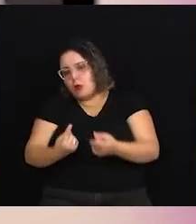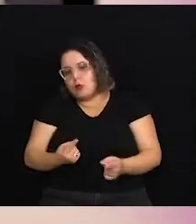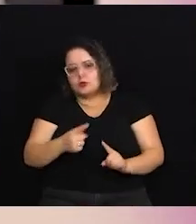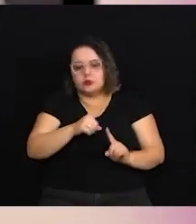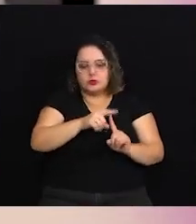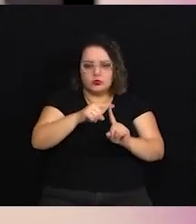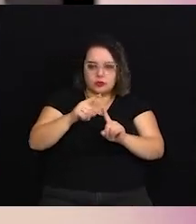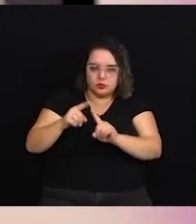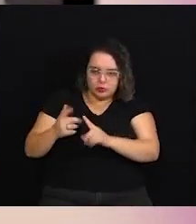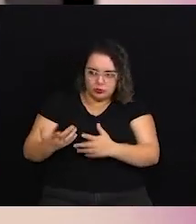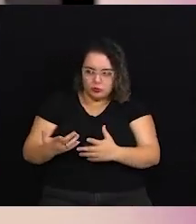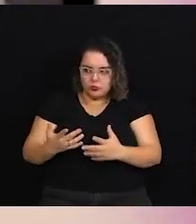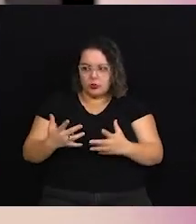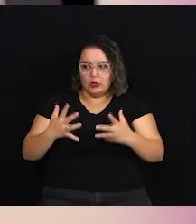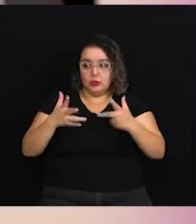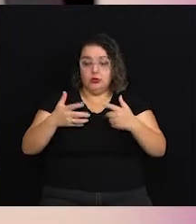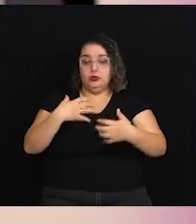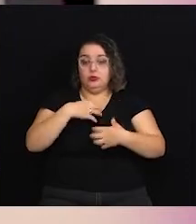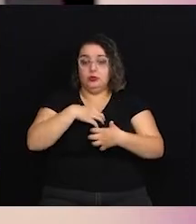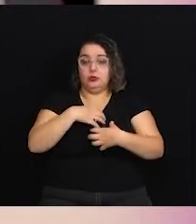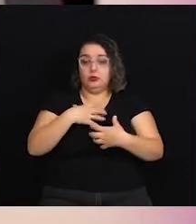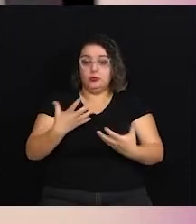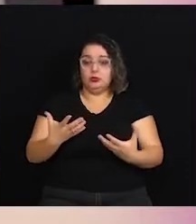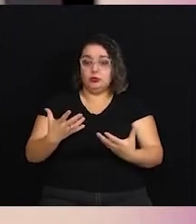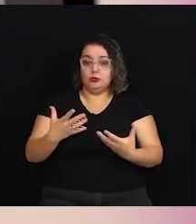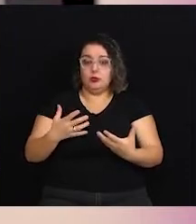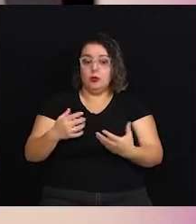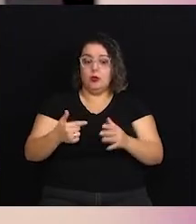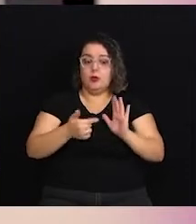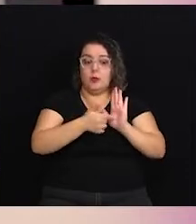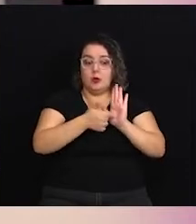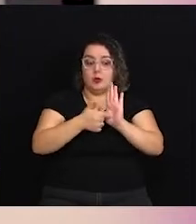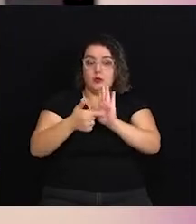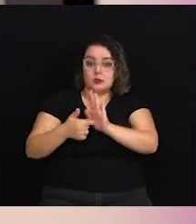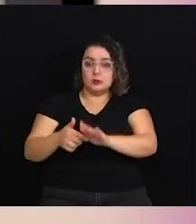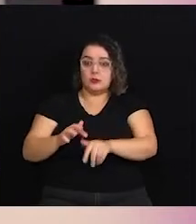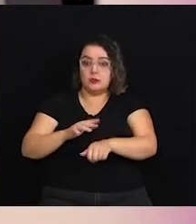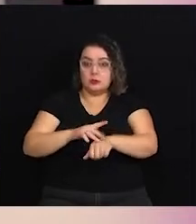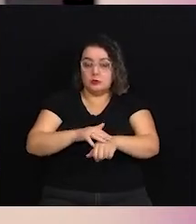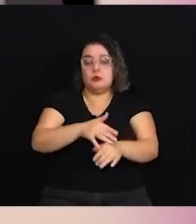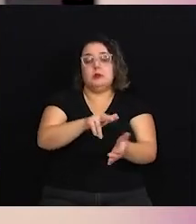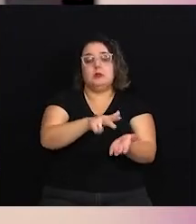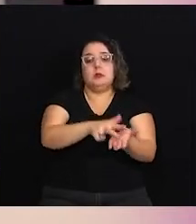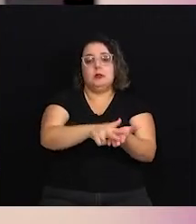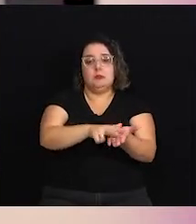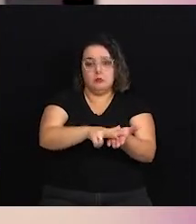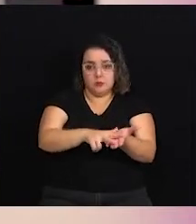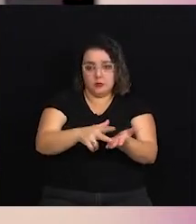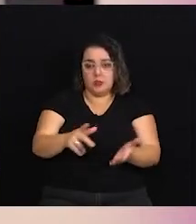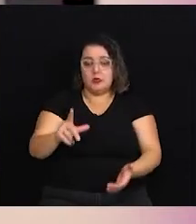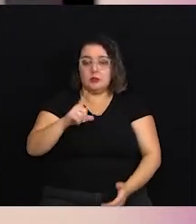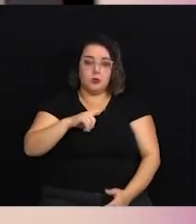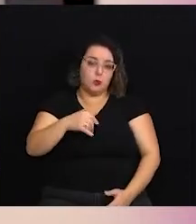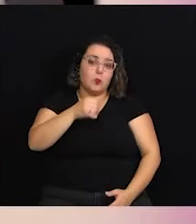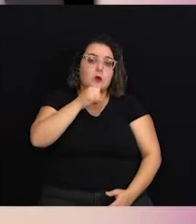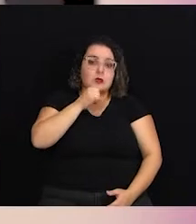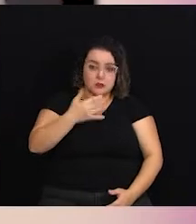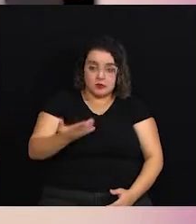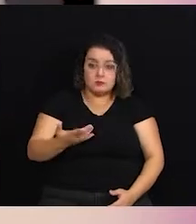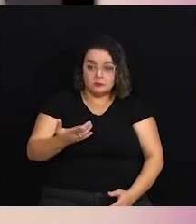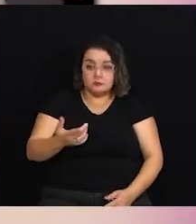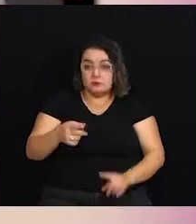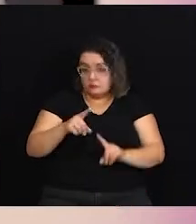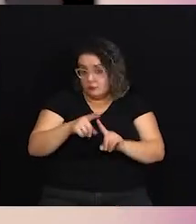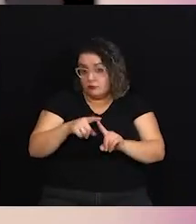é que são todos os sintomas manifestações da doença epilepsia Então tem um exemplo de uma